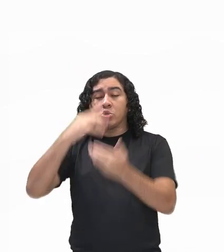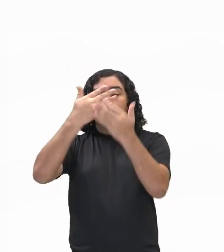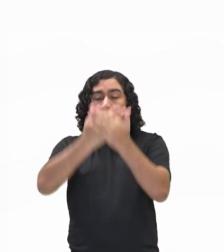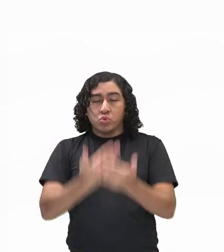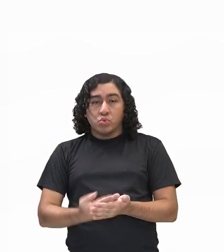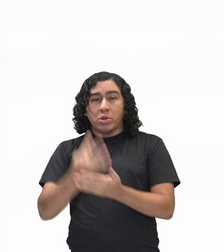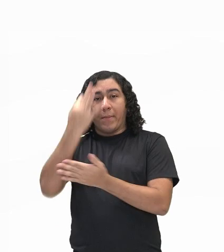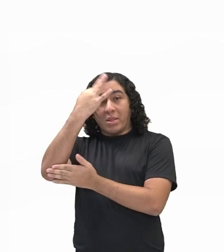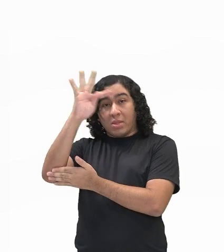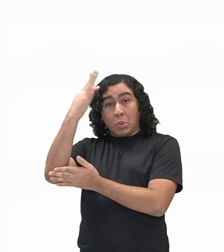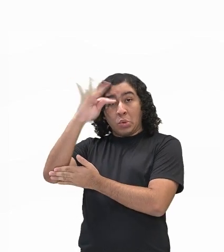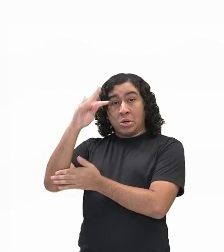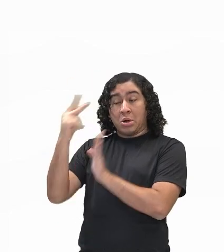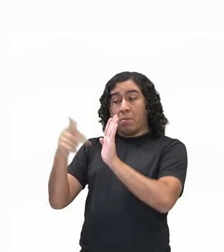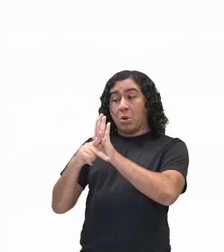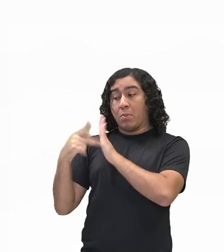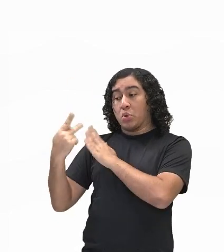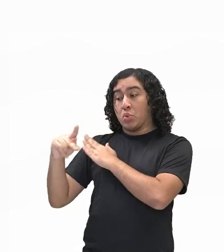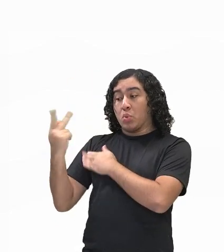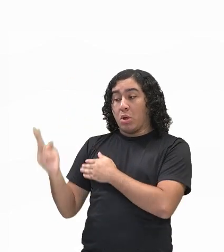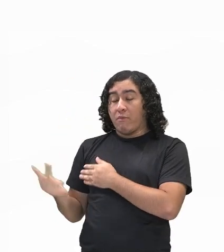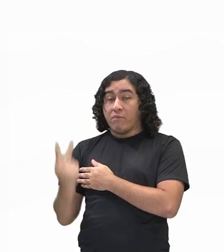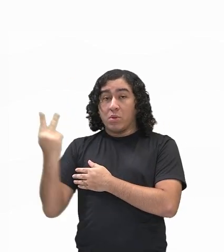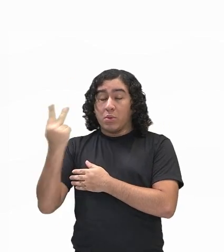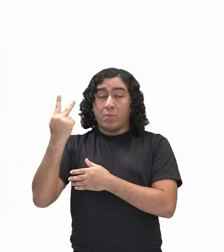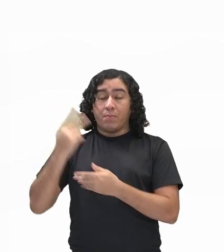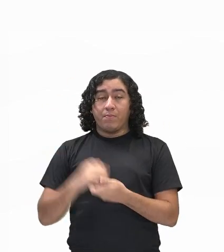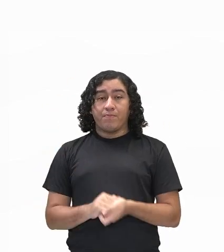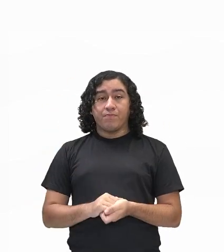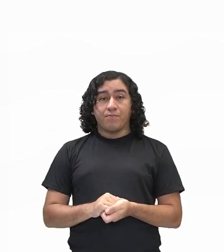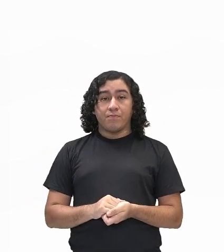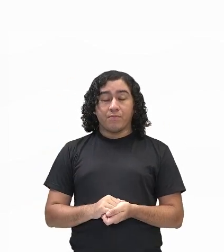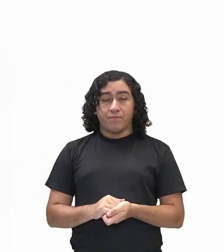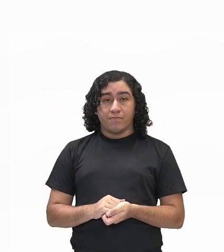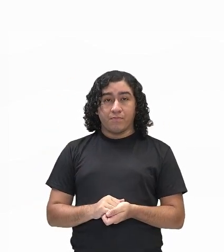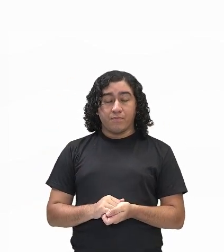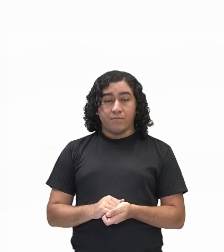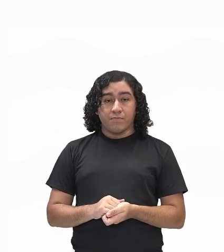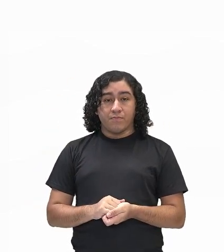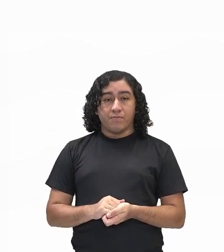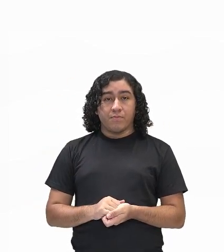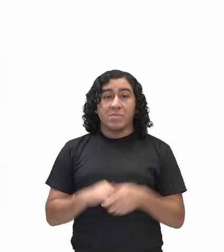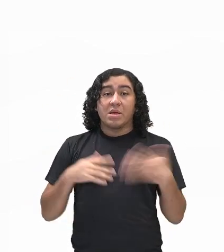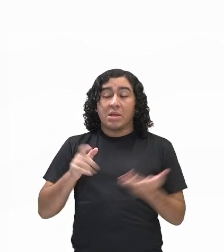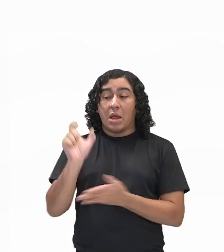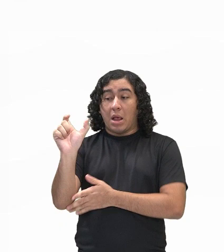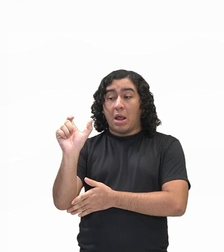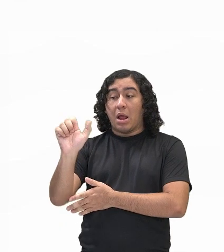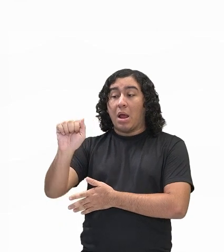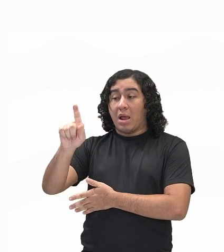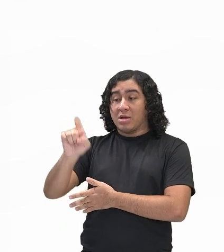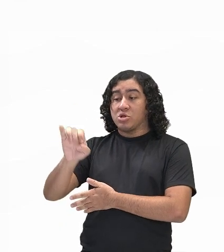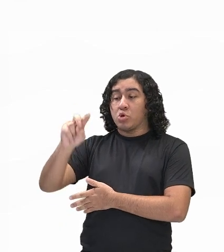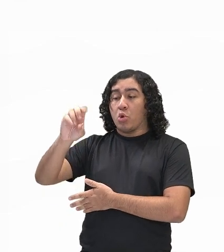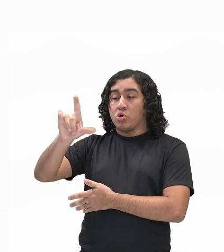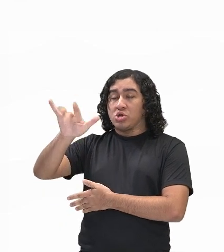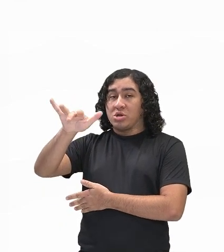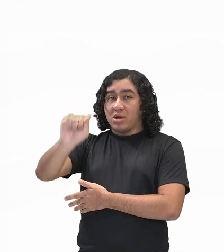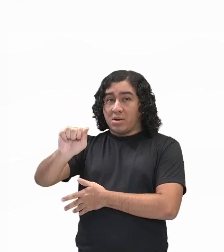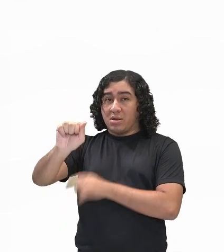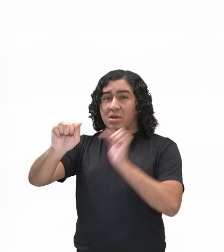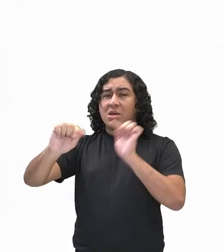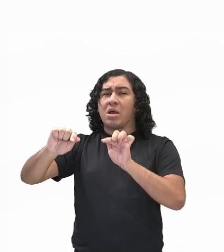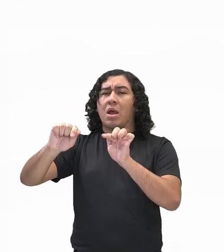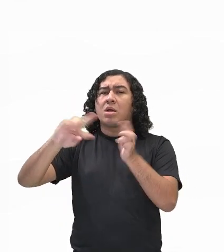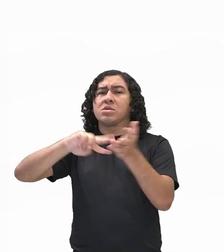dos valores. O sentido do termo axiologia, então, ele vai indicar o quê? Etimologicamente, né, na